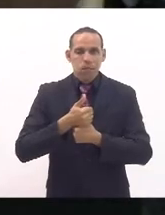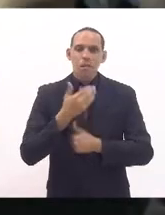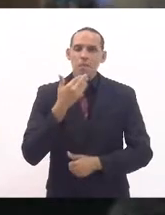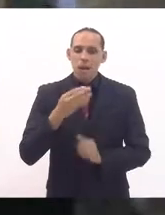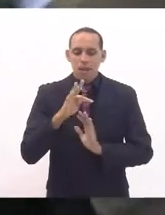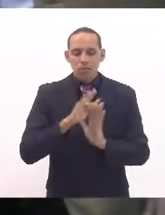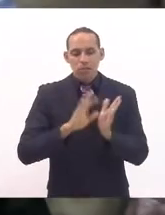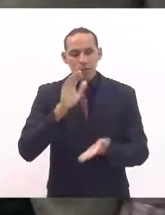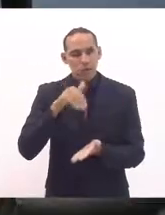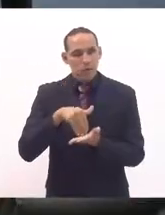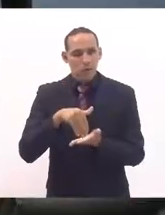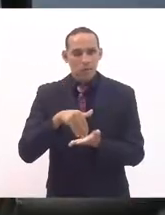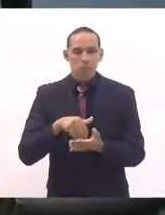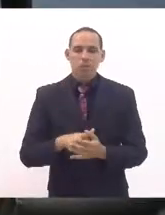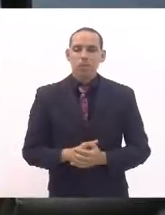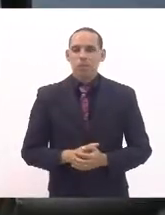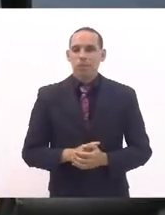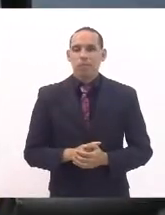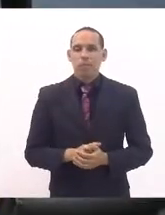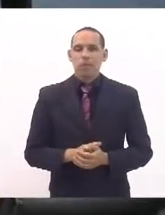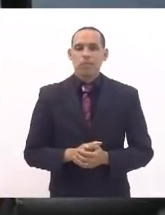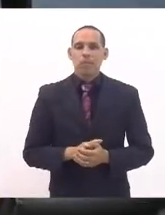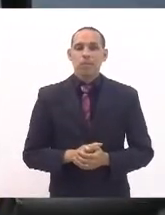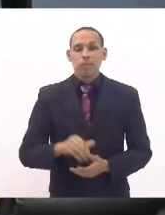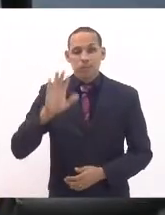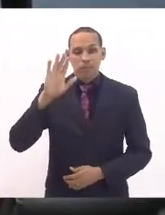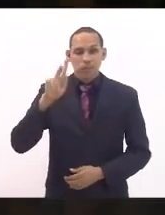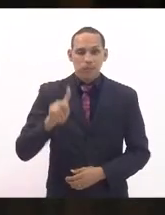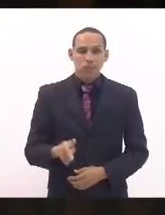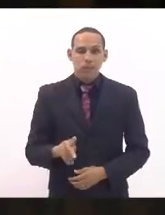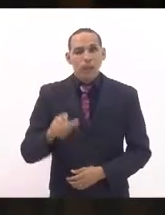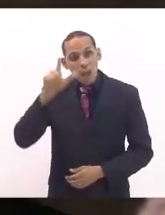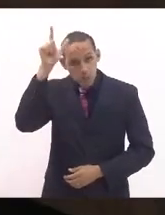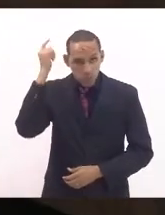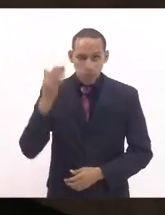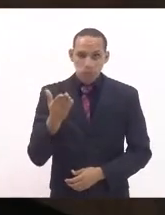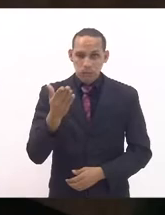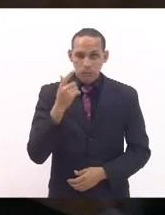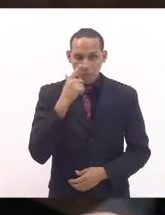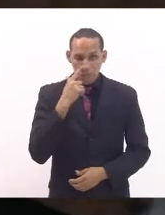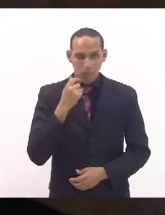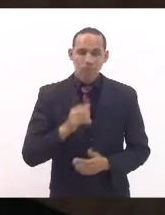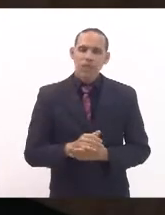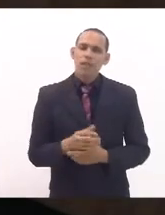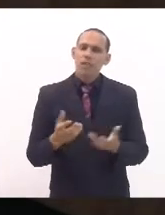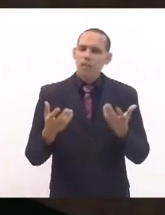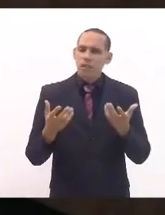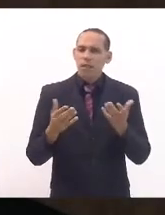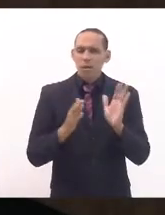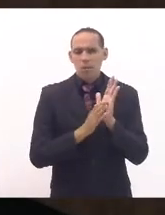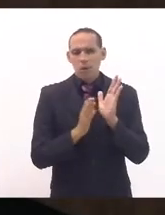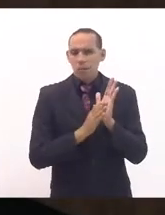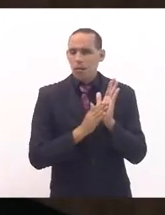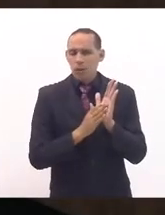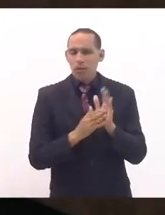forma final de redação, senhor presidente. Senhor presidente, dado Luiz Paulo. Queria fazer uma